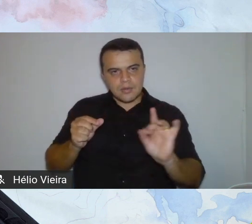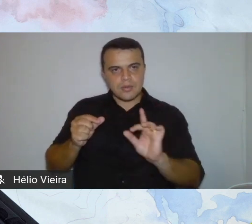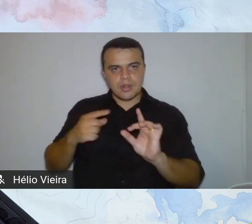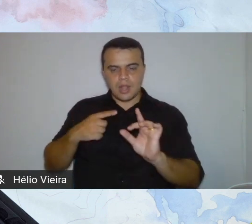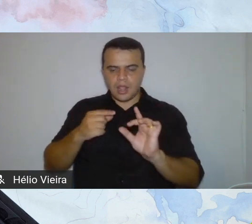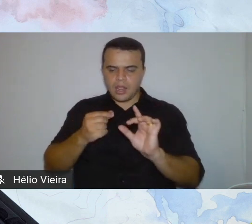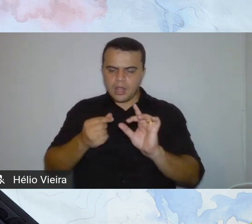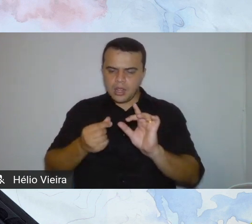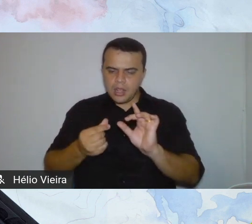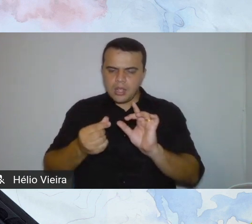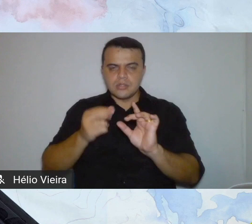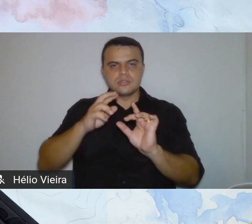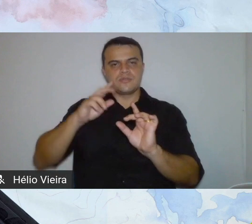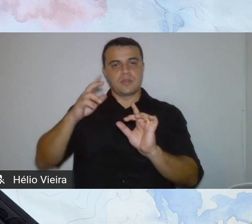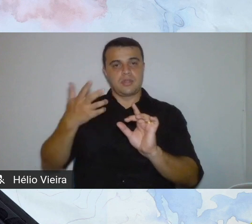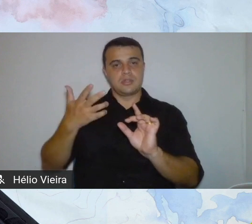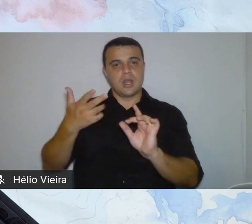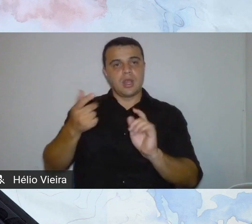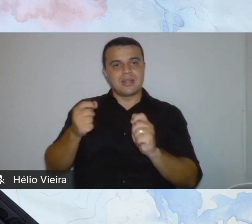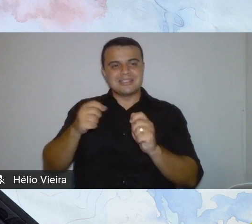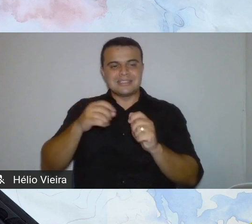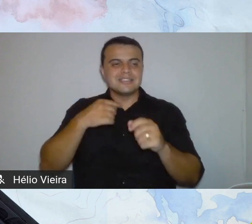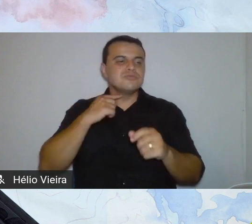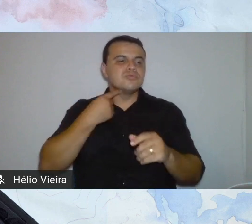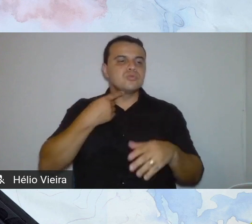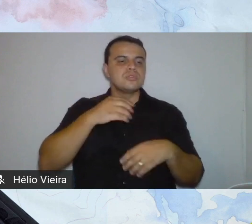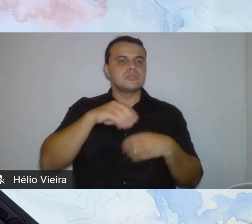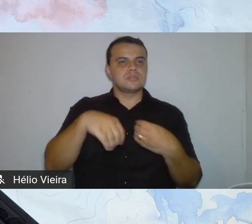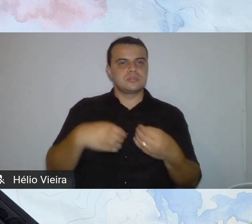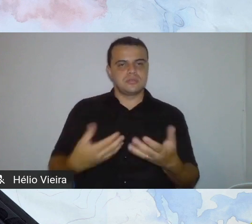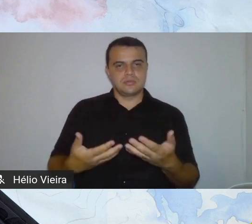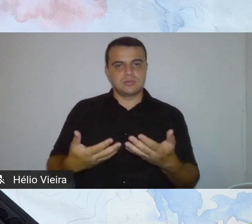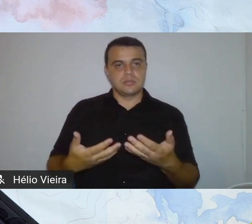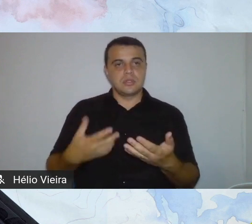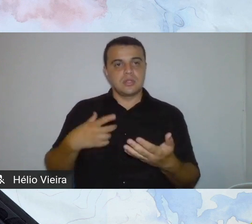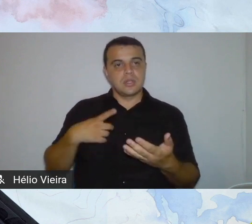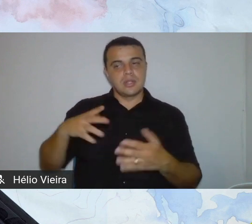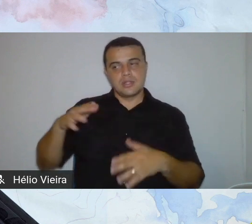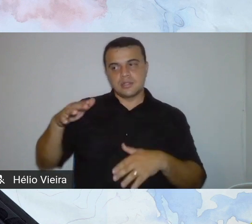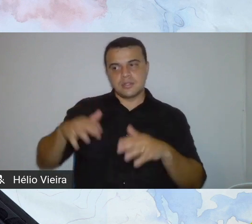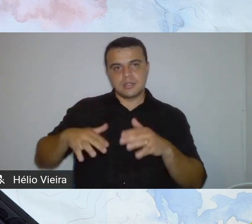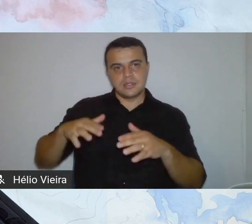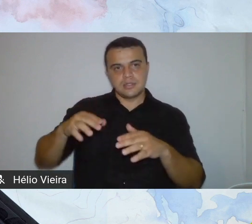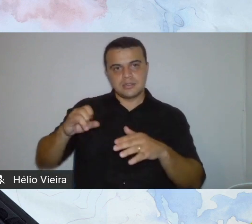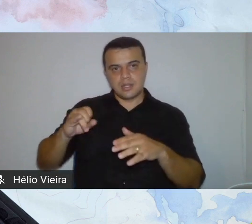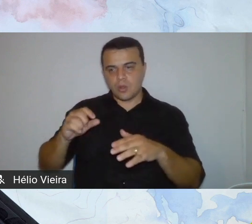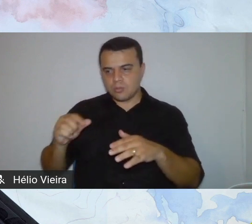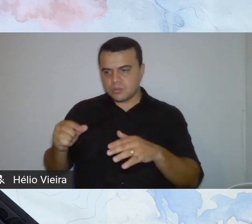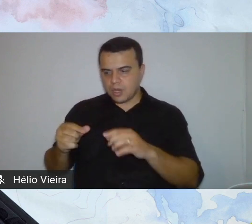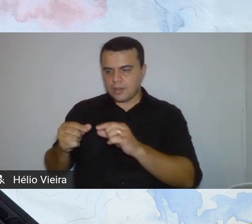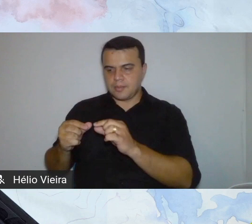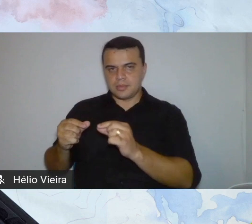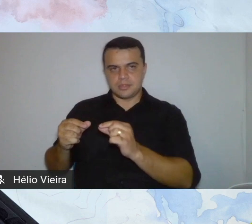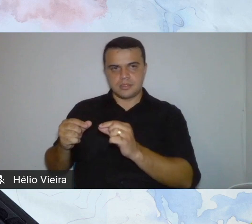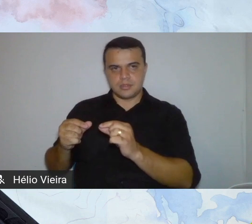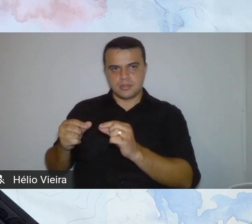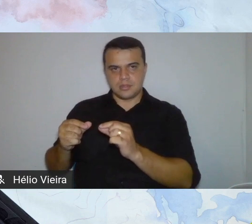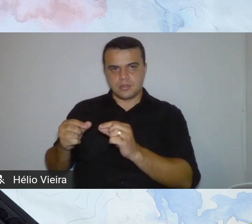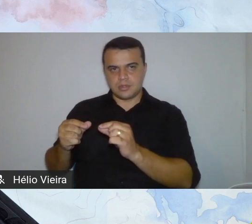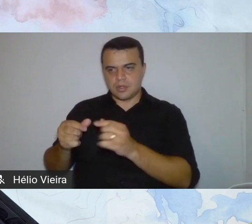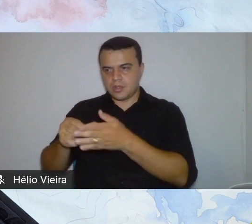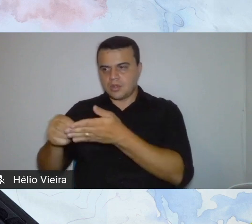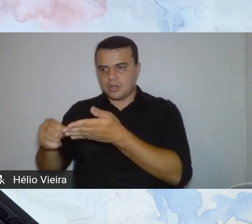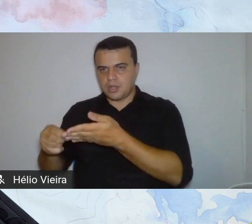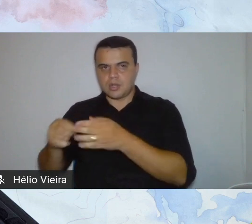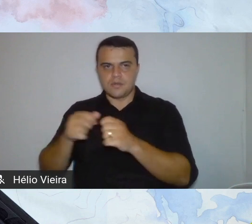tem composições diferentes. E eles contaminam as nossas cerdas. Então, muitas vezes, se eu misturar meu pincel, usar o meu pincel de aquarela para poder fazer